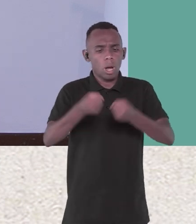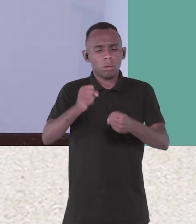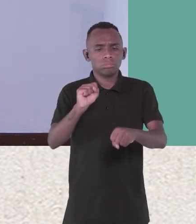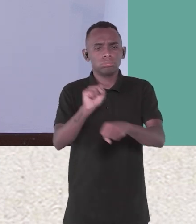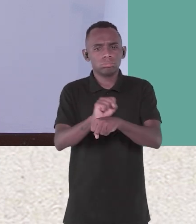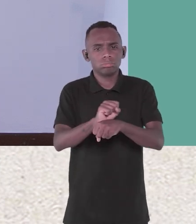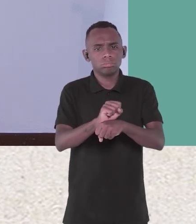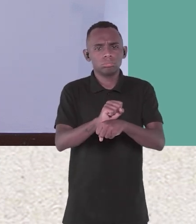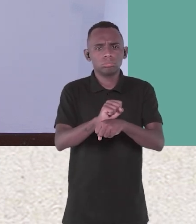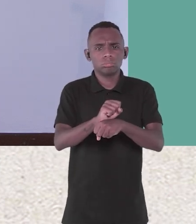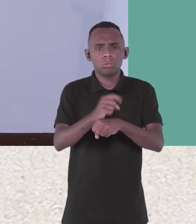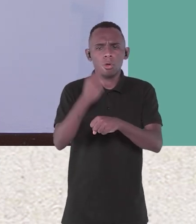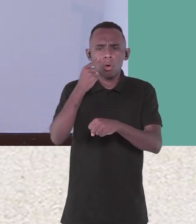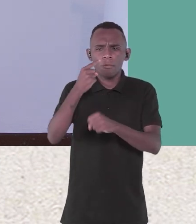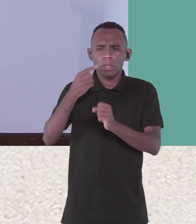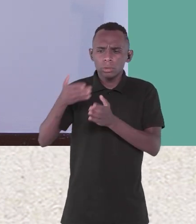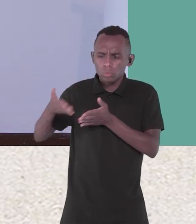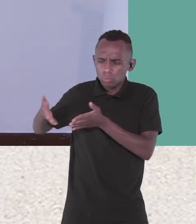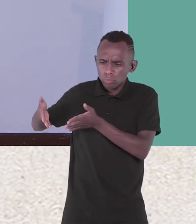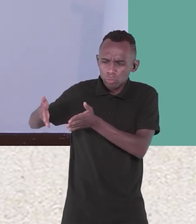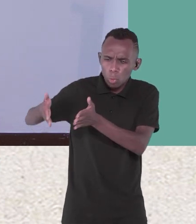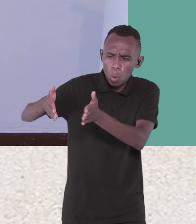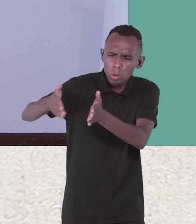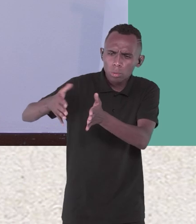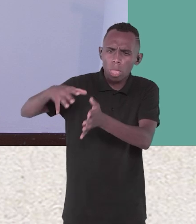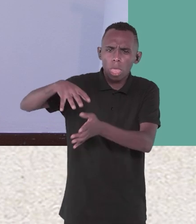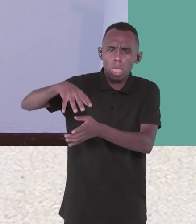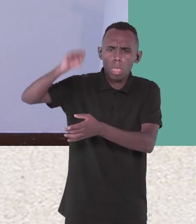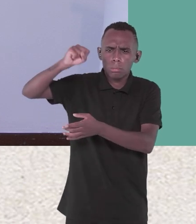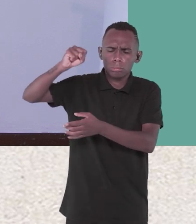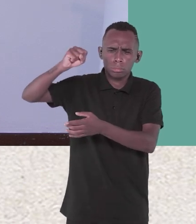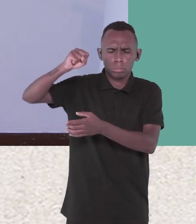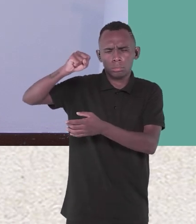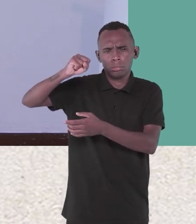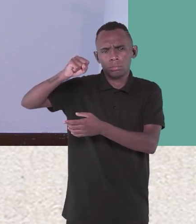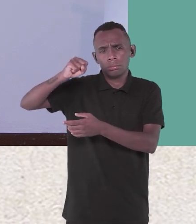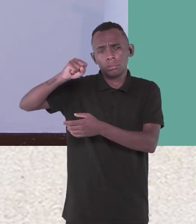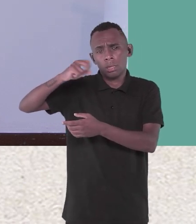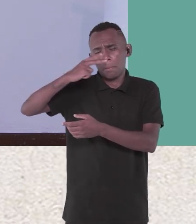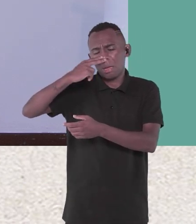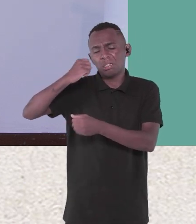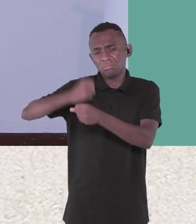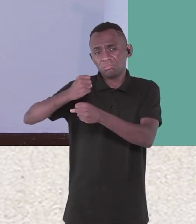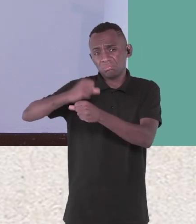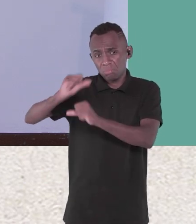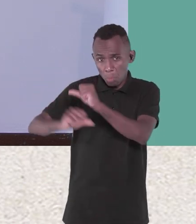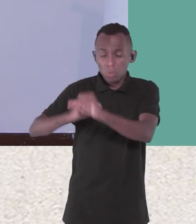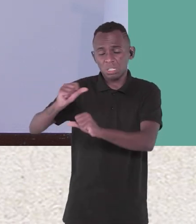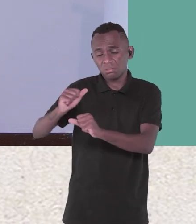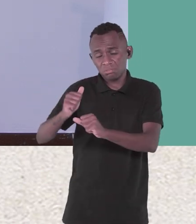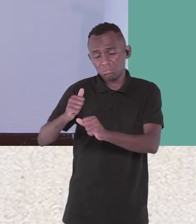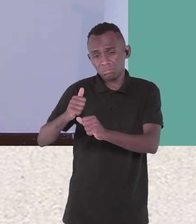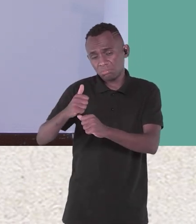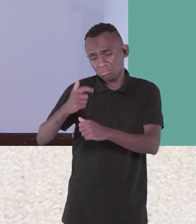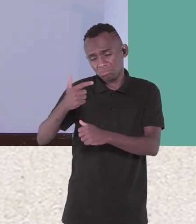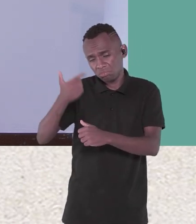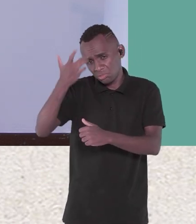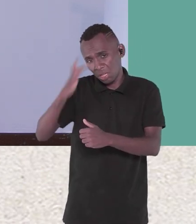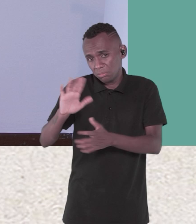coisa, e eu vejo que tem um corredor com a luz apagada. Eu pensei, deve estar reformando aqui, né? Sei